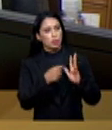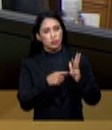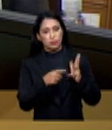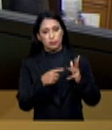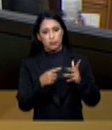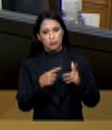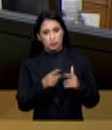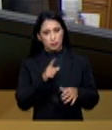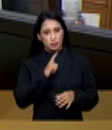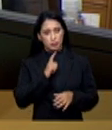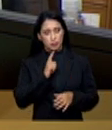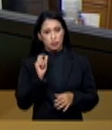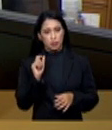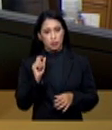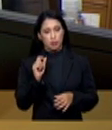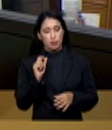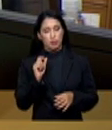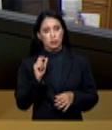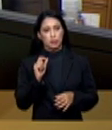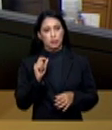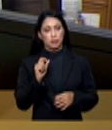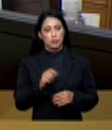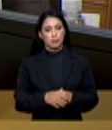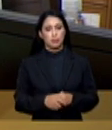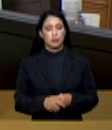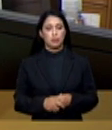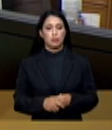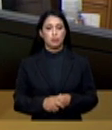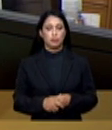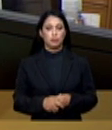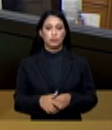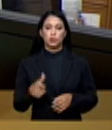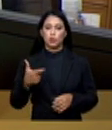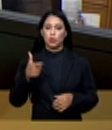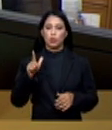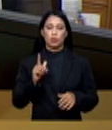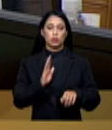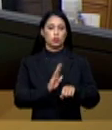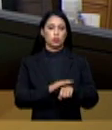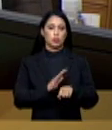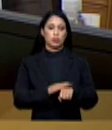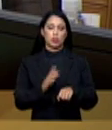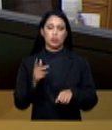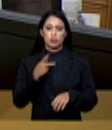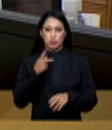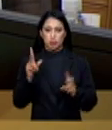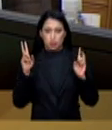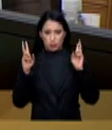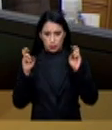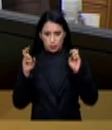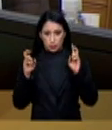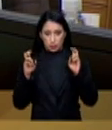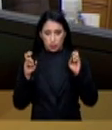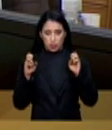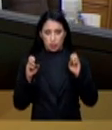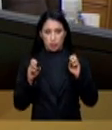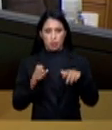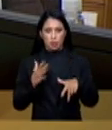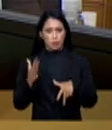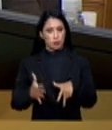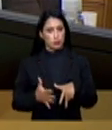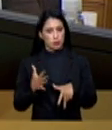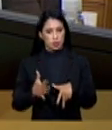referir-me a pronunciamentos que também foram trazidos à colação nesta matéria inclusive pela